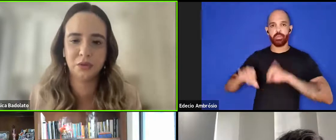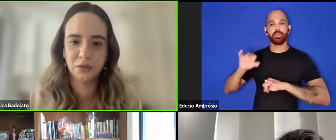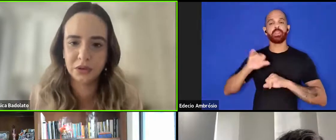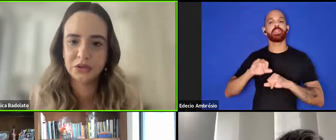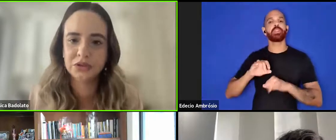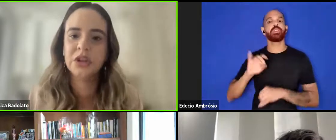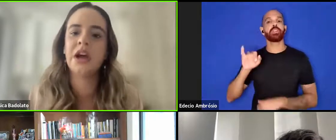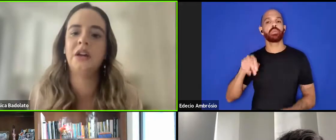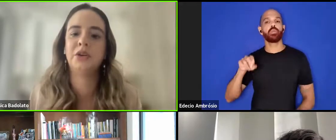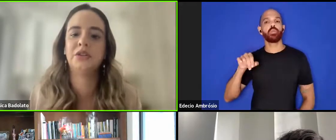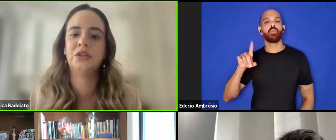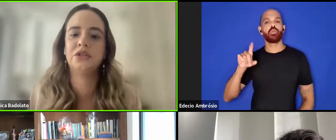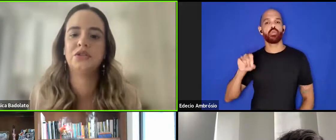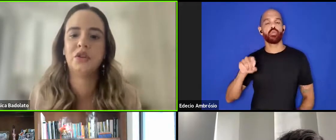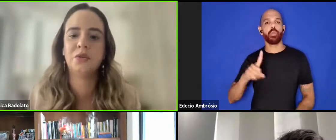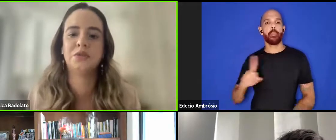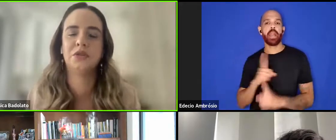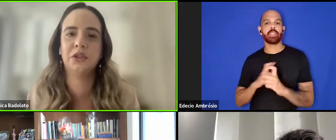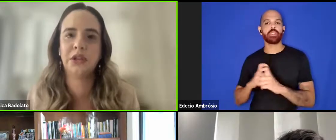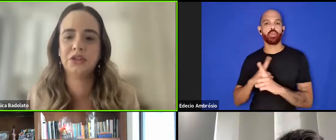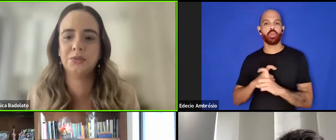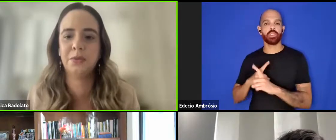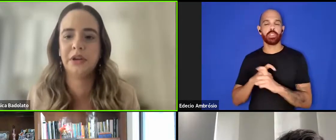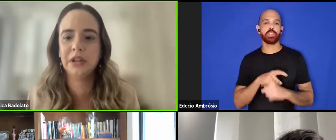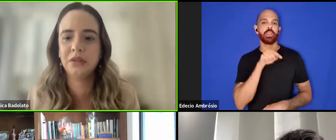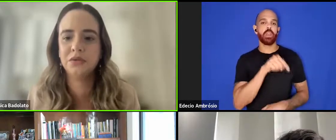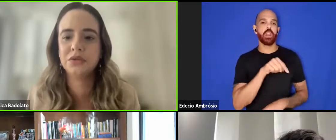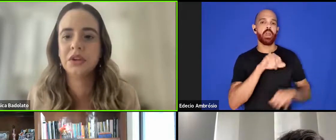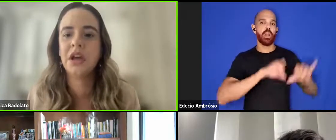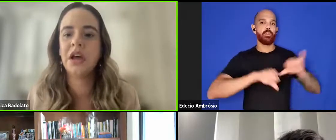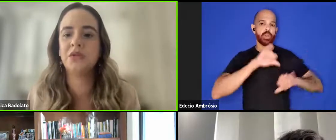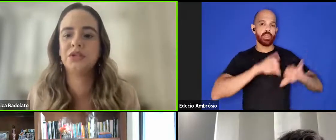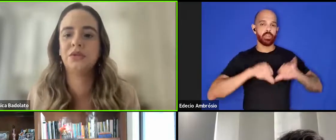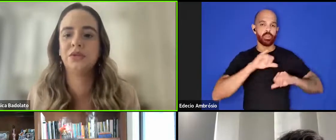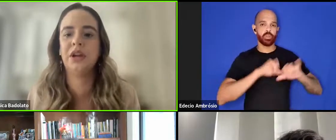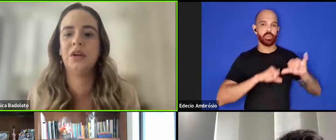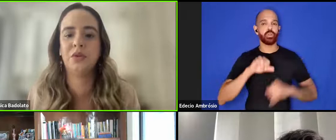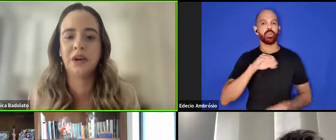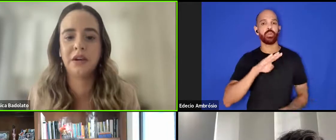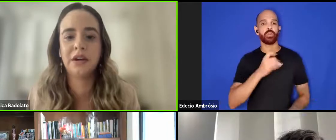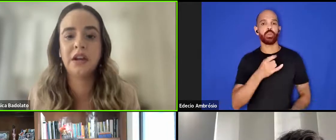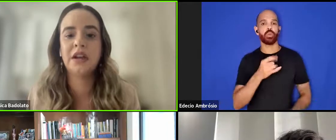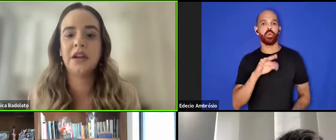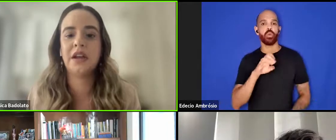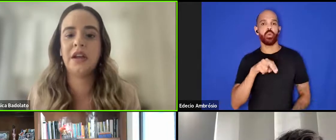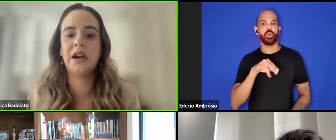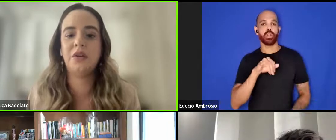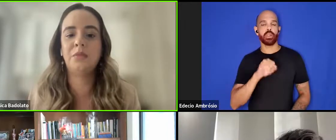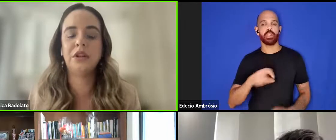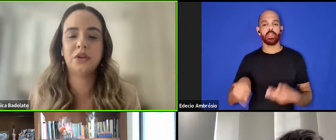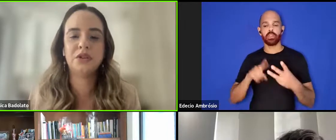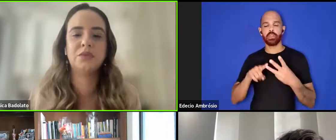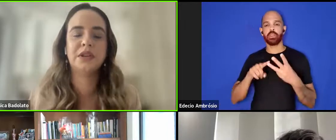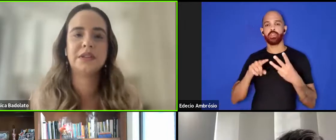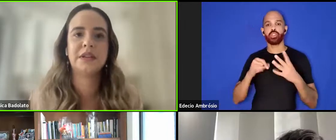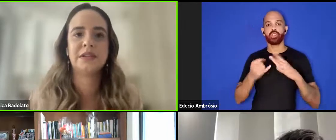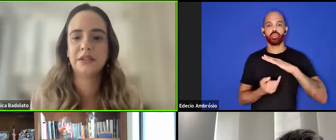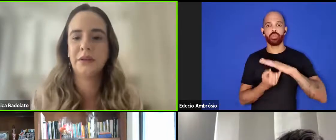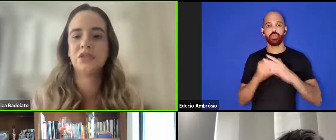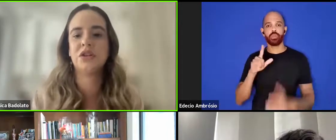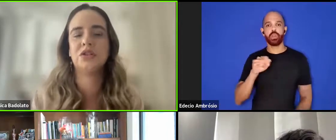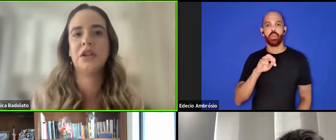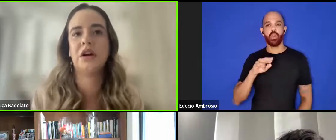Instituto Oswaldo Cruz, ao Laboratório de Anticorpos Monoclonais de Biomanguinhos, ao Instituto La Roja, ao Ambulatório de